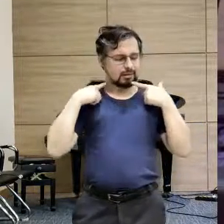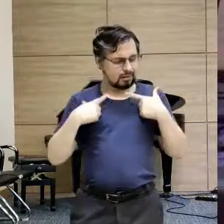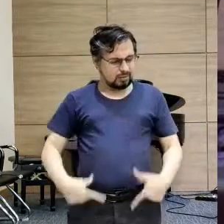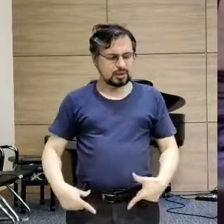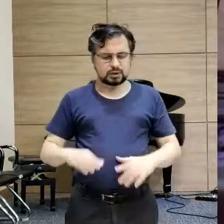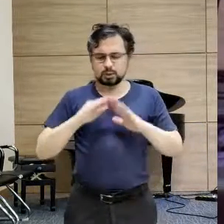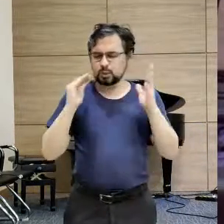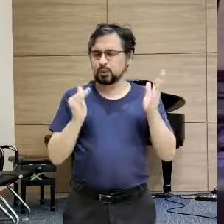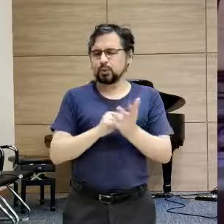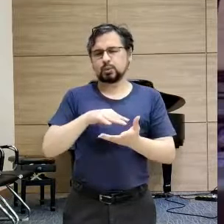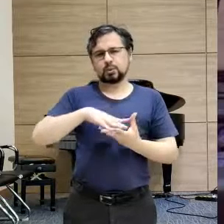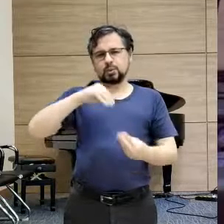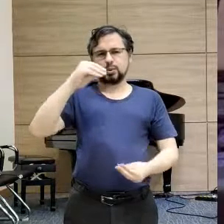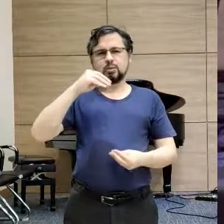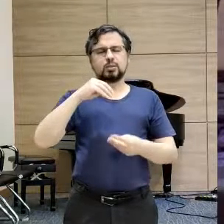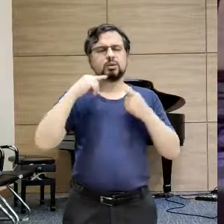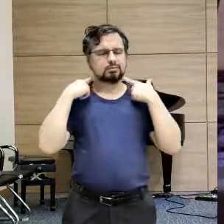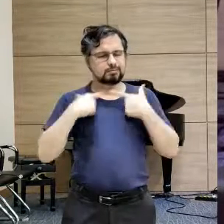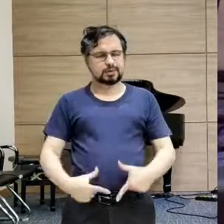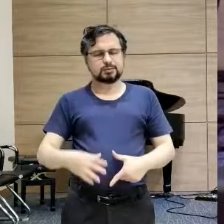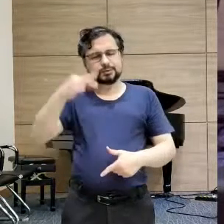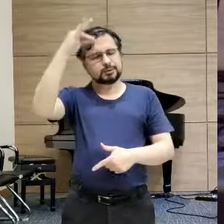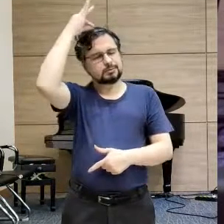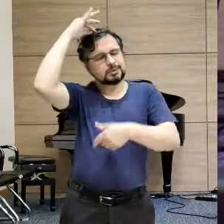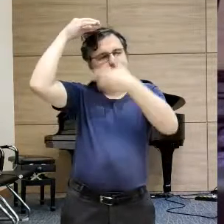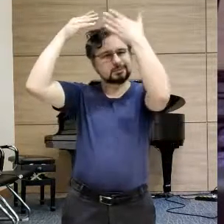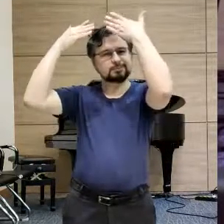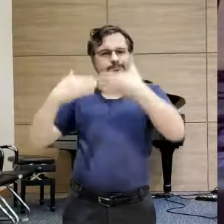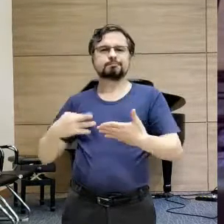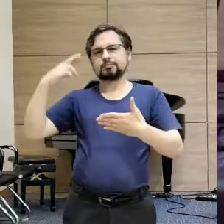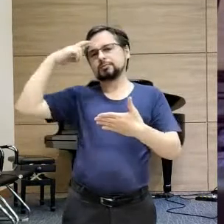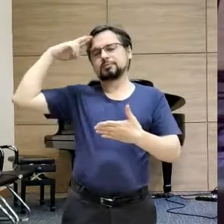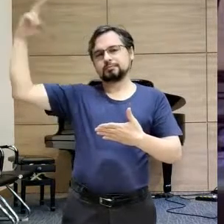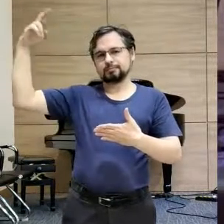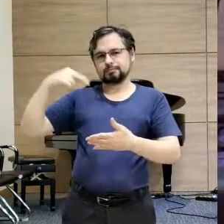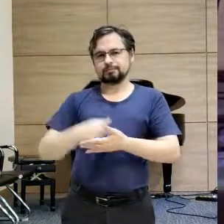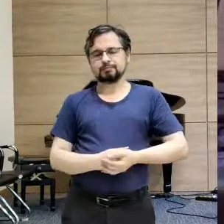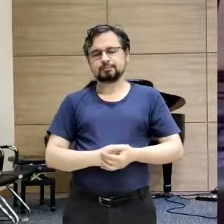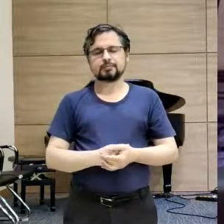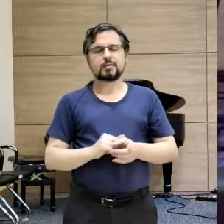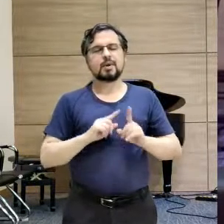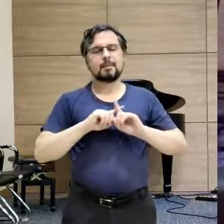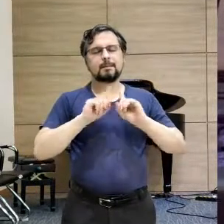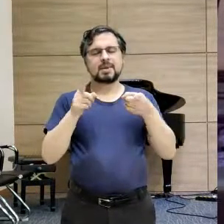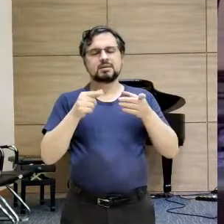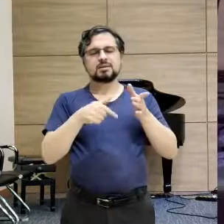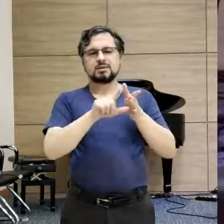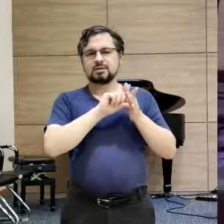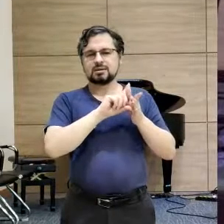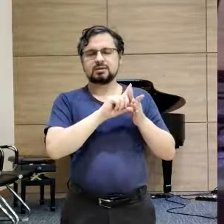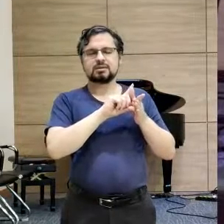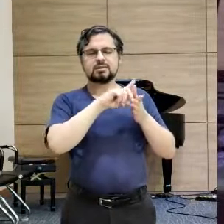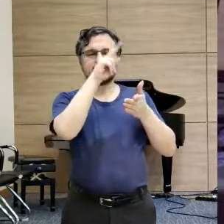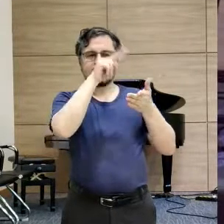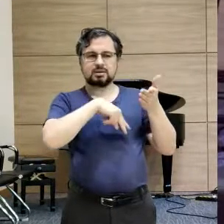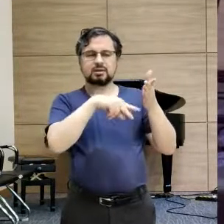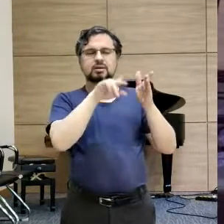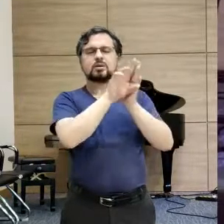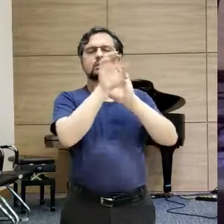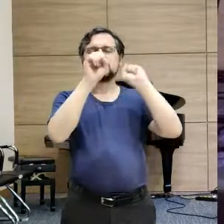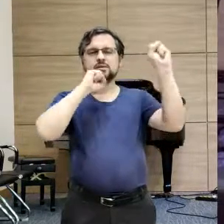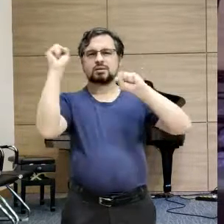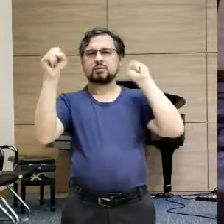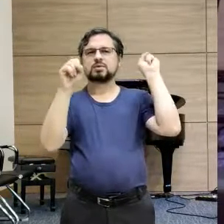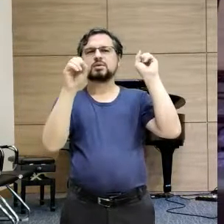higienização da nossa alma e do nosso espírito diante do Senhor. Mas antes de entrar aqui, especificamente no Salmo de número 51, para a gente fazer aquela leitura